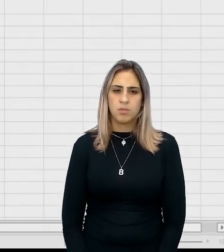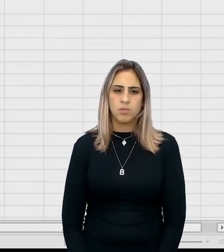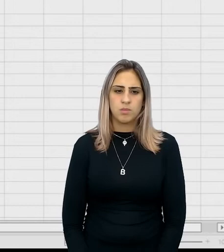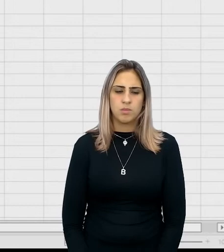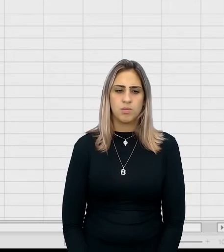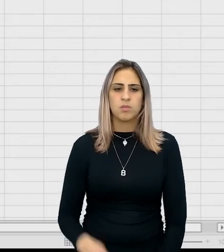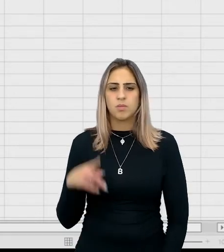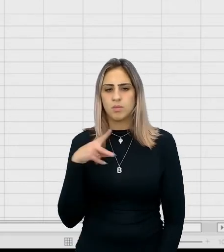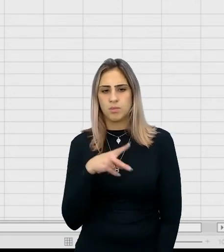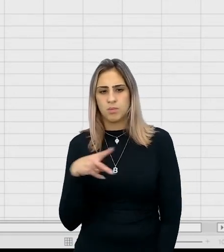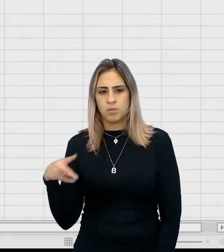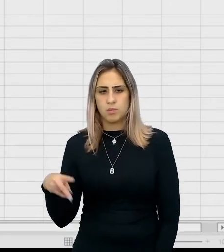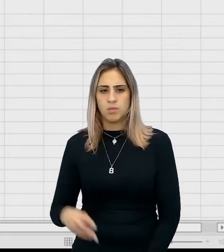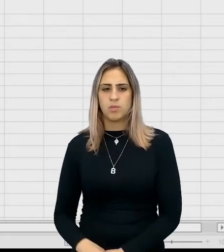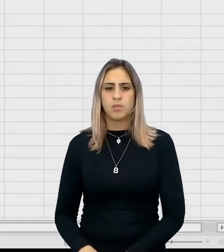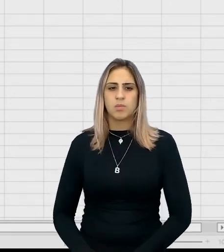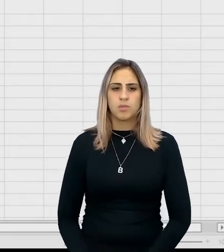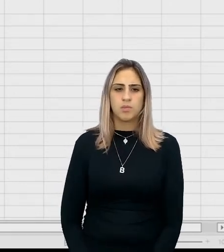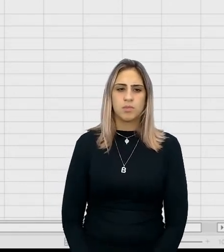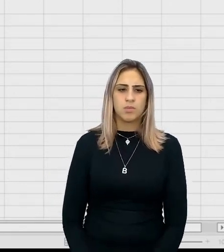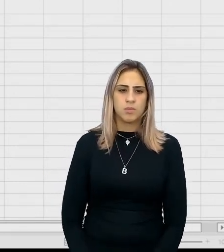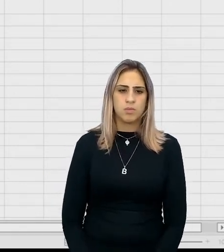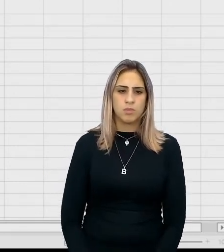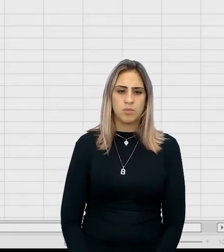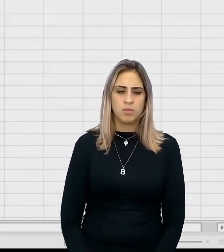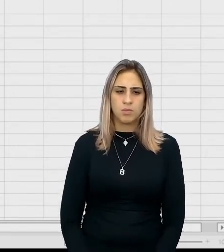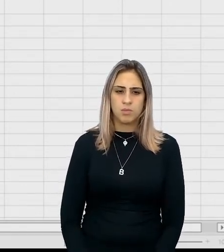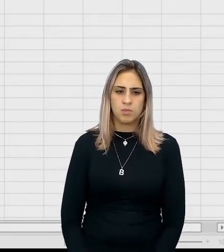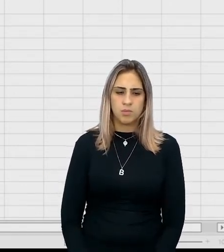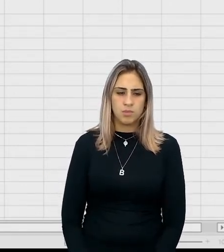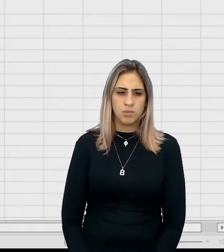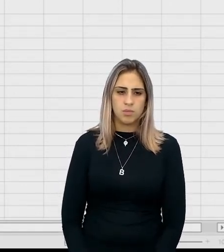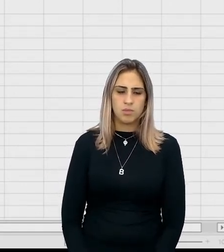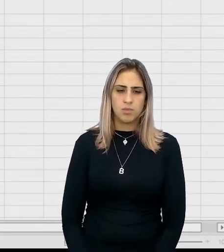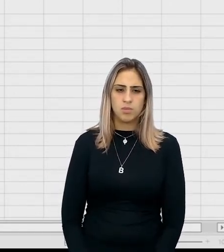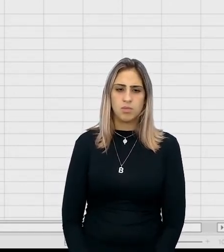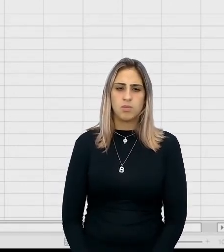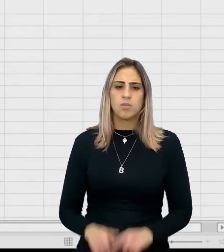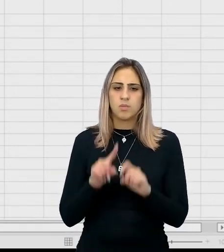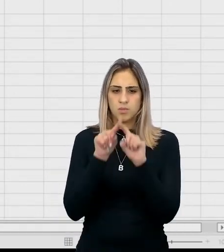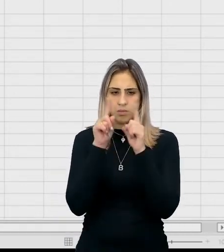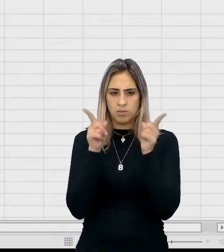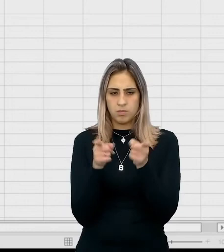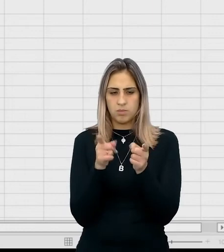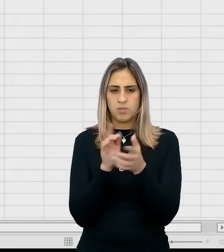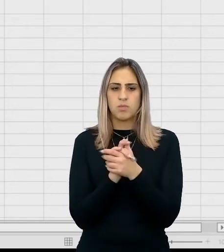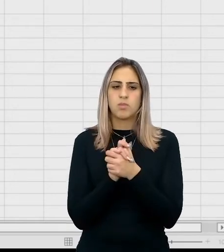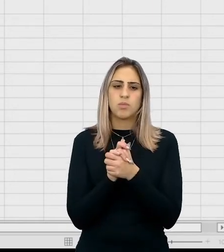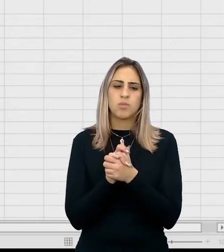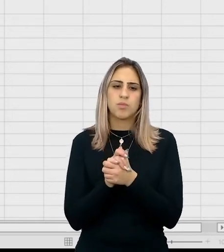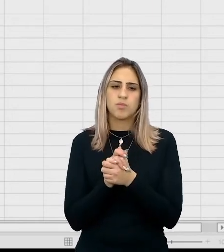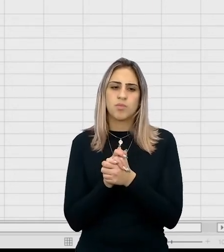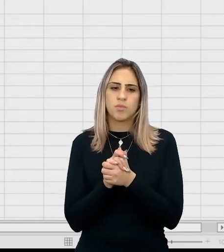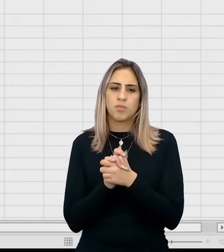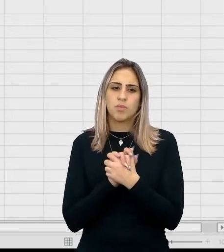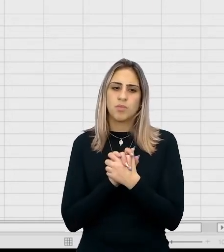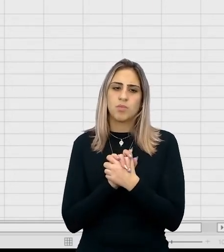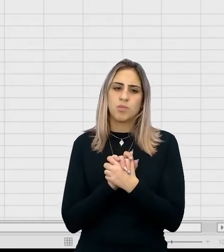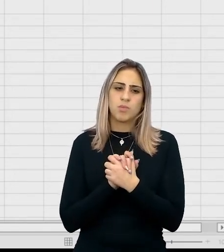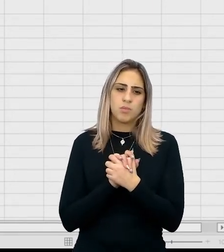ó, igual, melhorou, eu acho. Igual, abre parênteses,